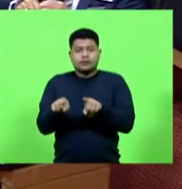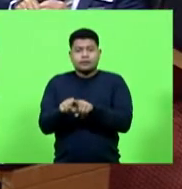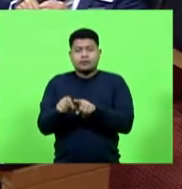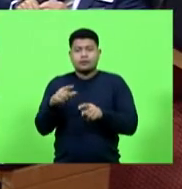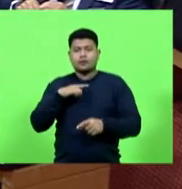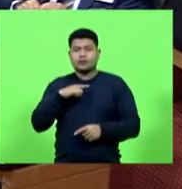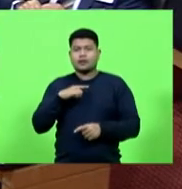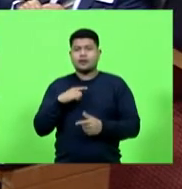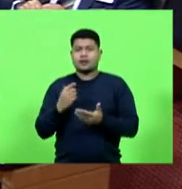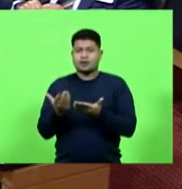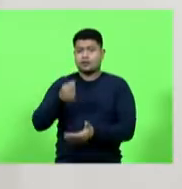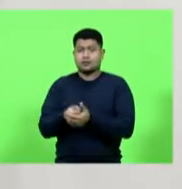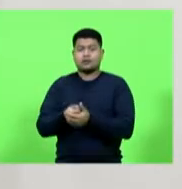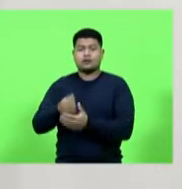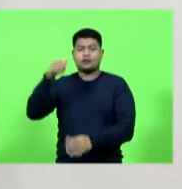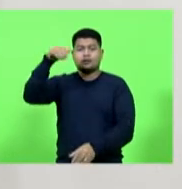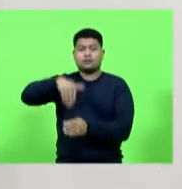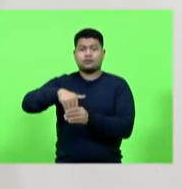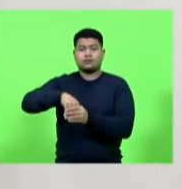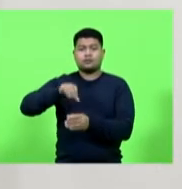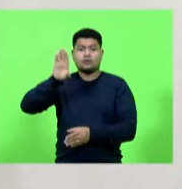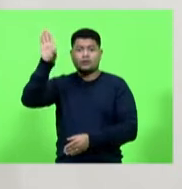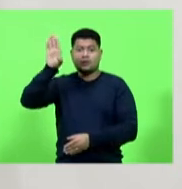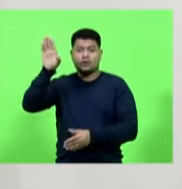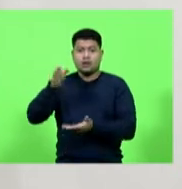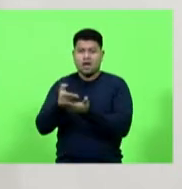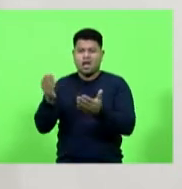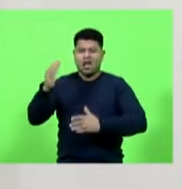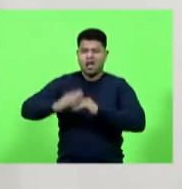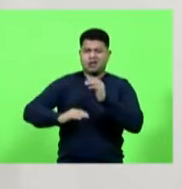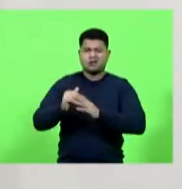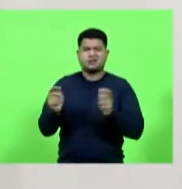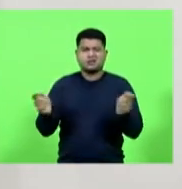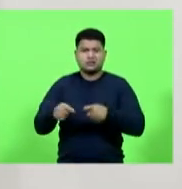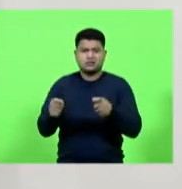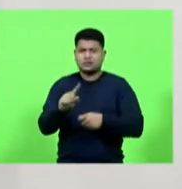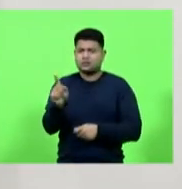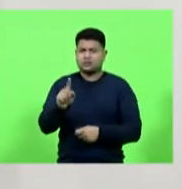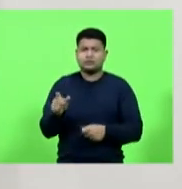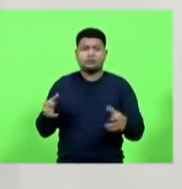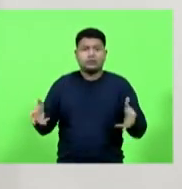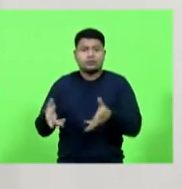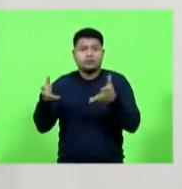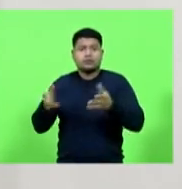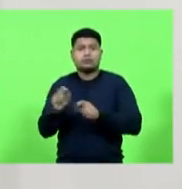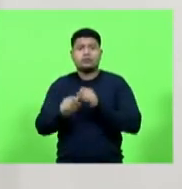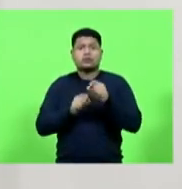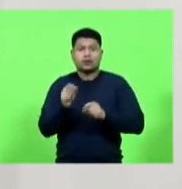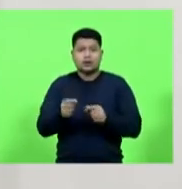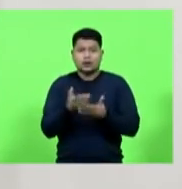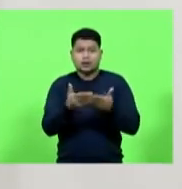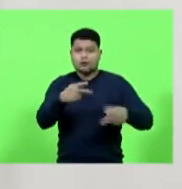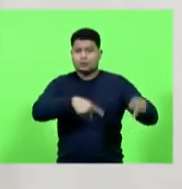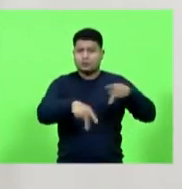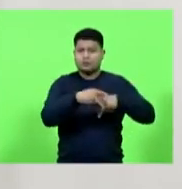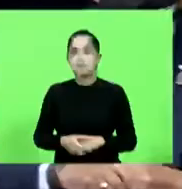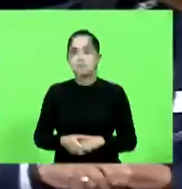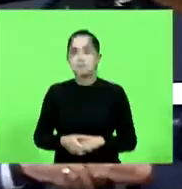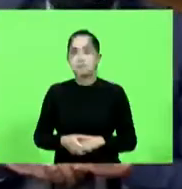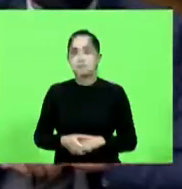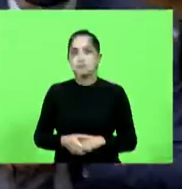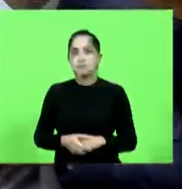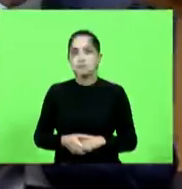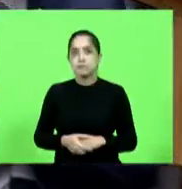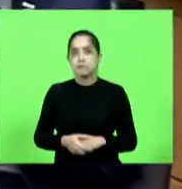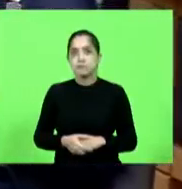desta quinta-feira a mensagem anual da Rádio Difusão a leitura será feita no plenário da Assembleia Legislativa